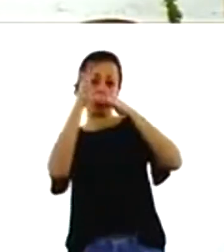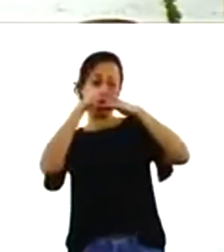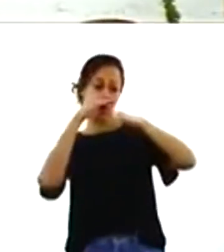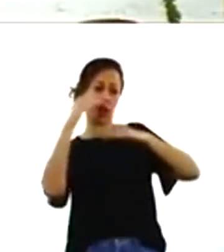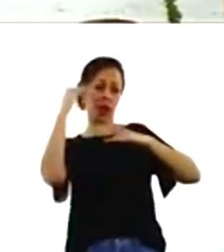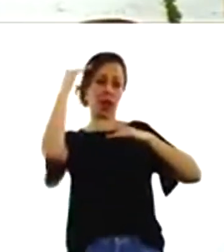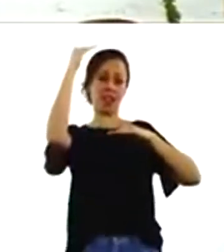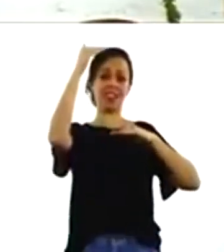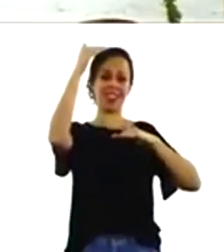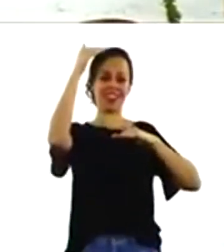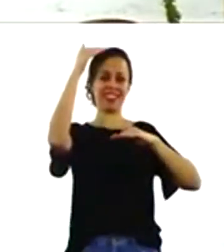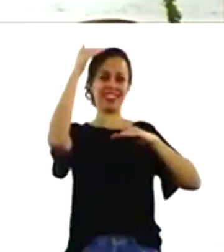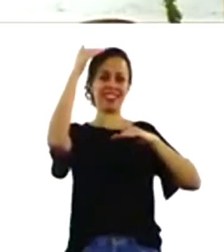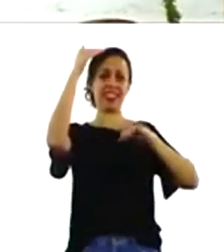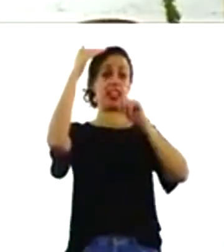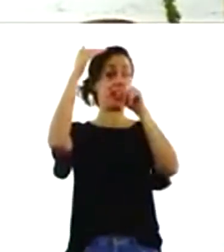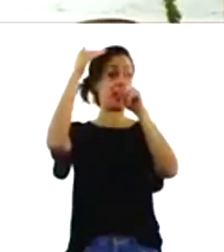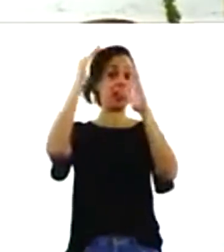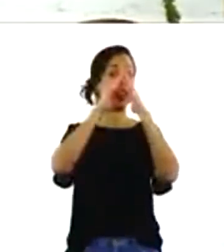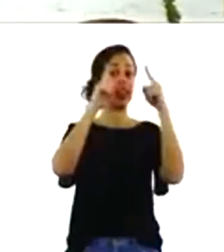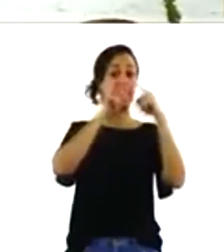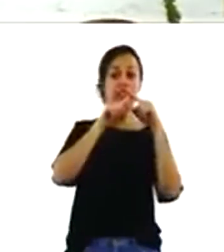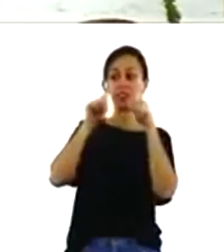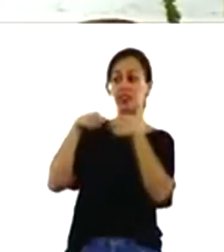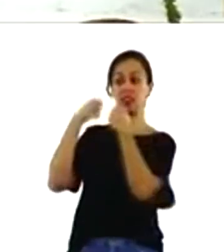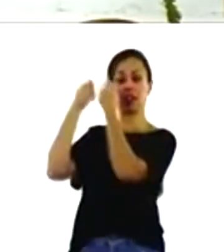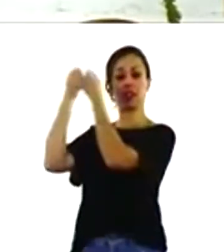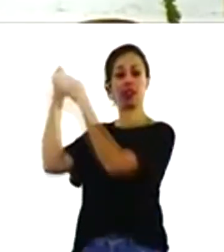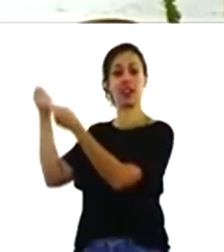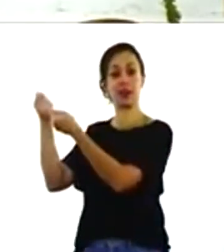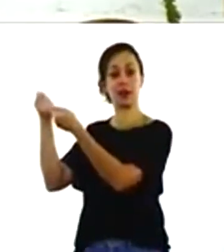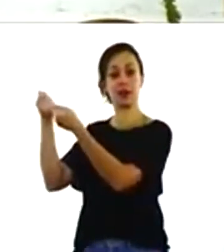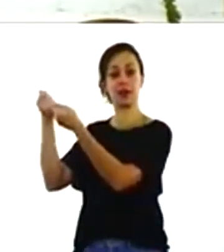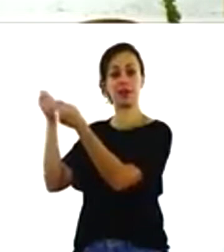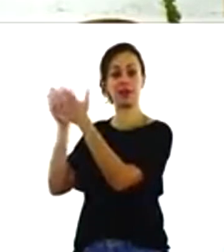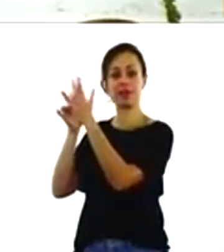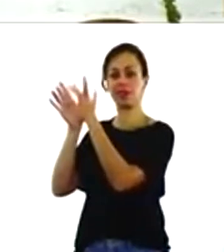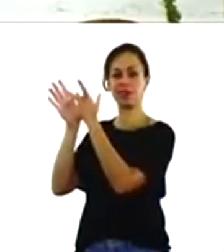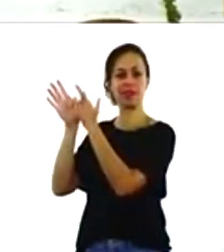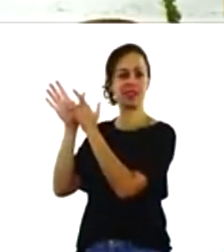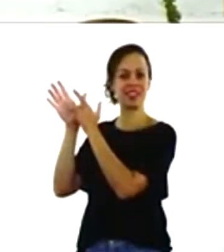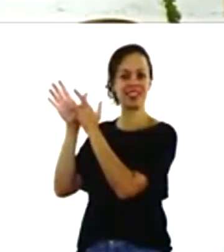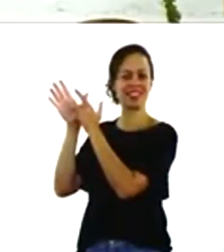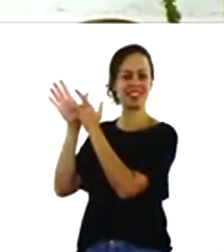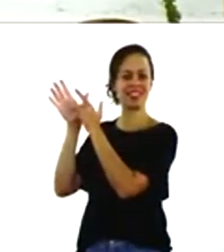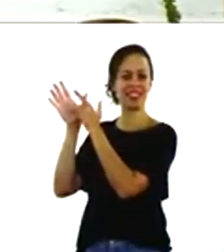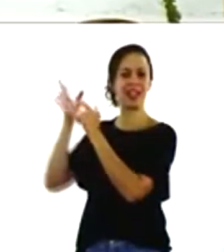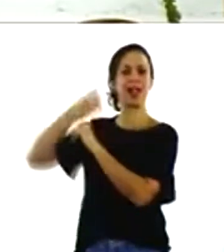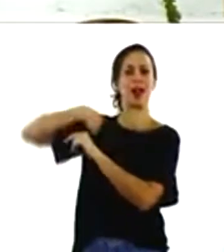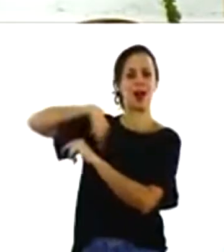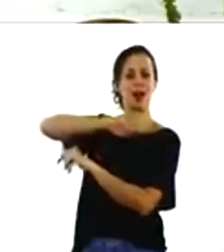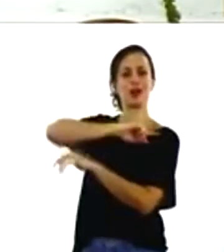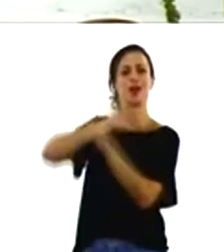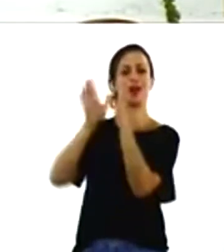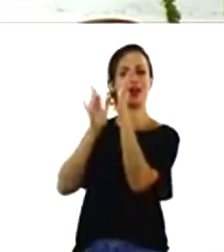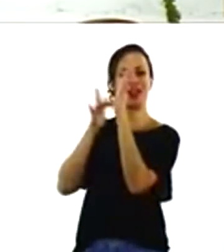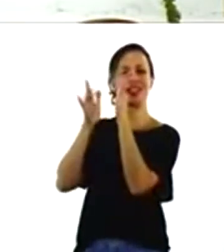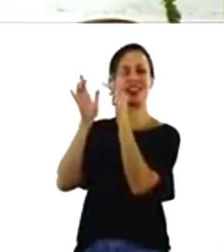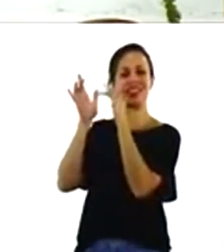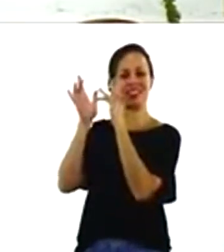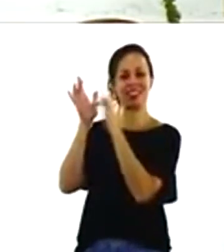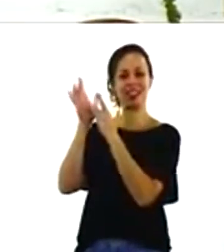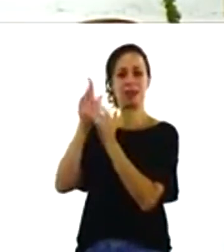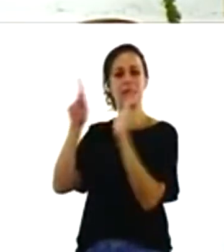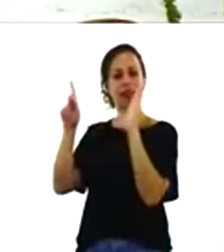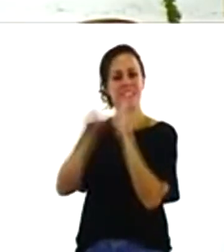deu à igreja. Irmãos, quando eu fui estudar esse versículo e o compreendi perfeitamente, e vi